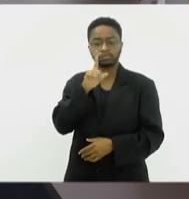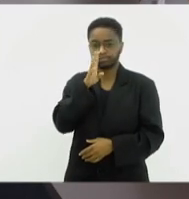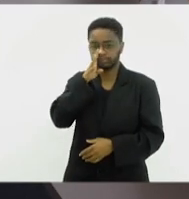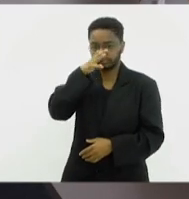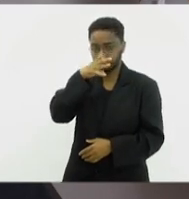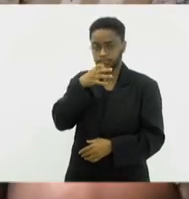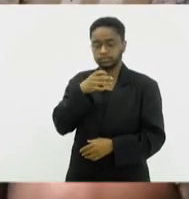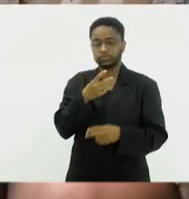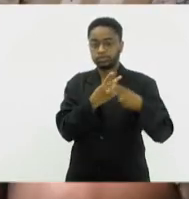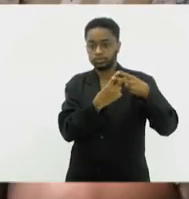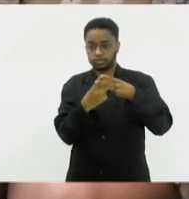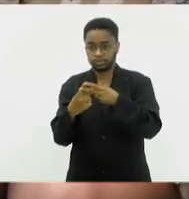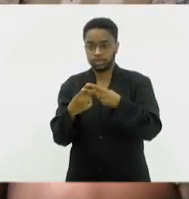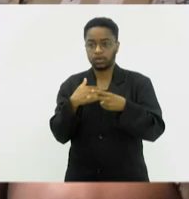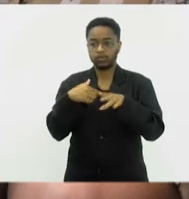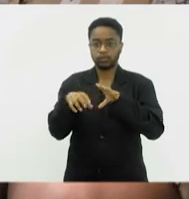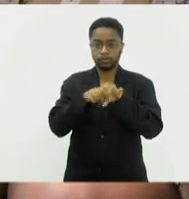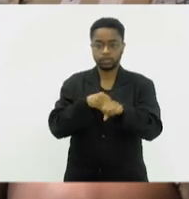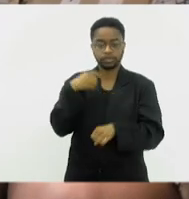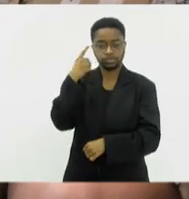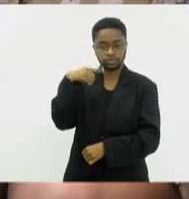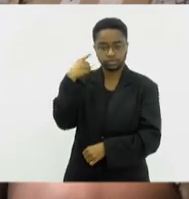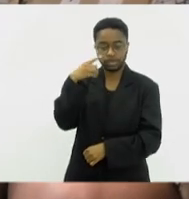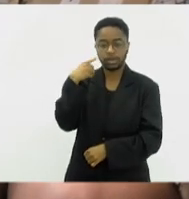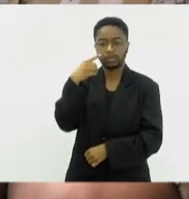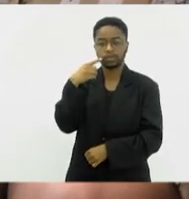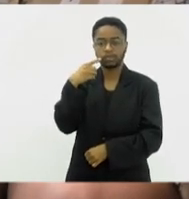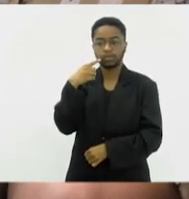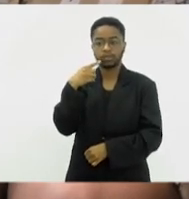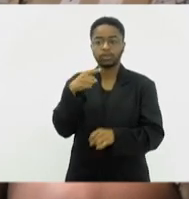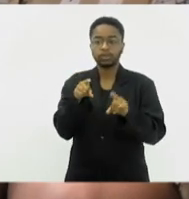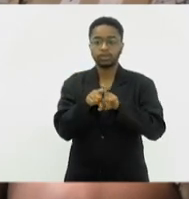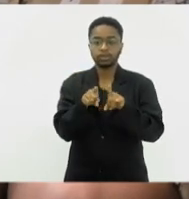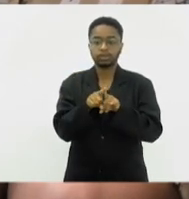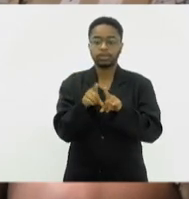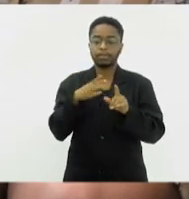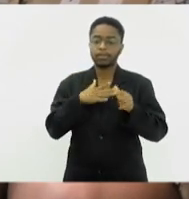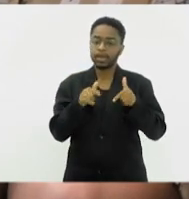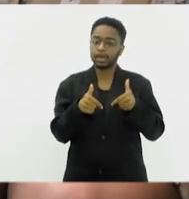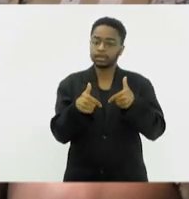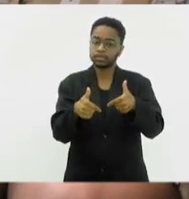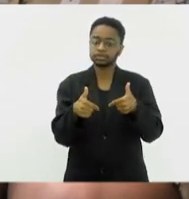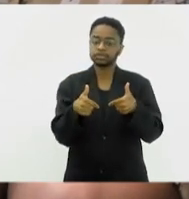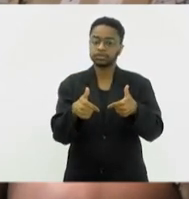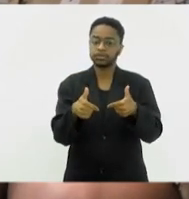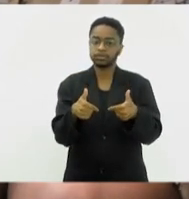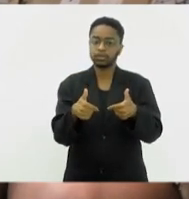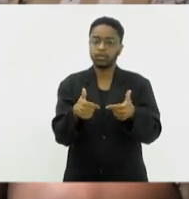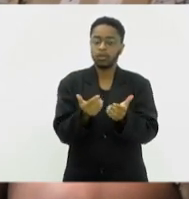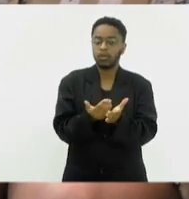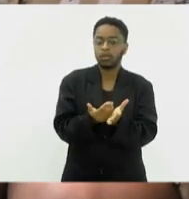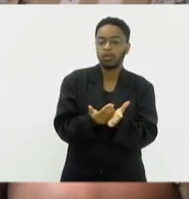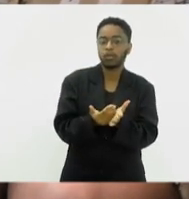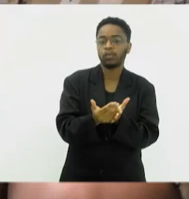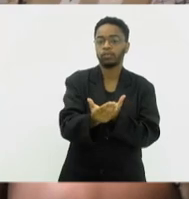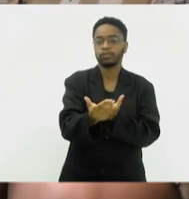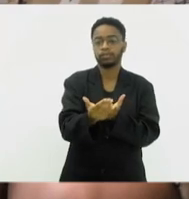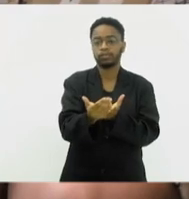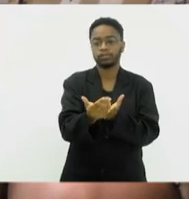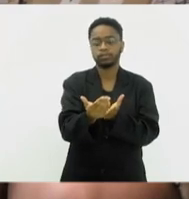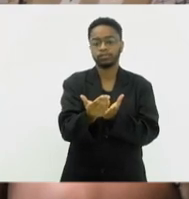do Morro do Cantagalo. A minha atuação, geralmente, ela se deu, né? Começou a se dar a